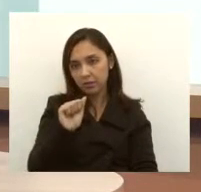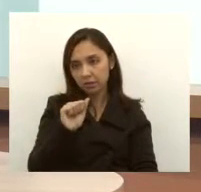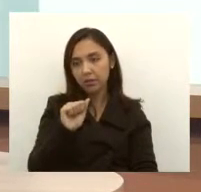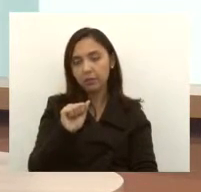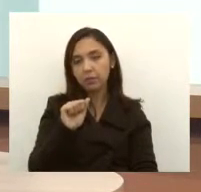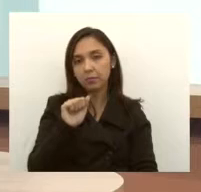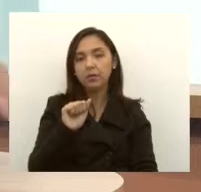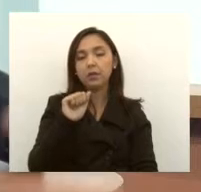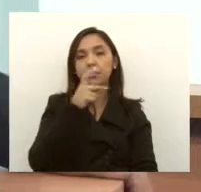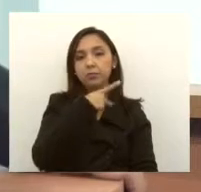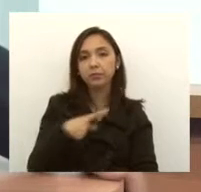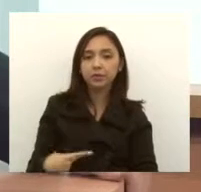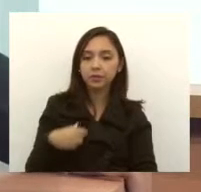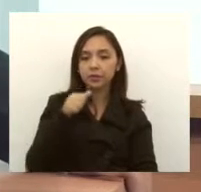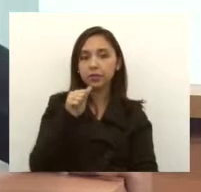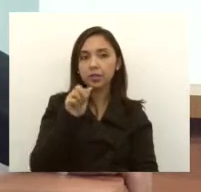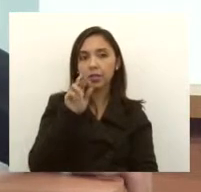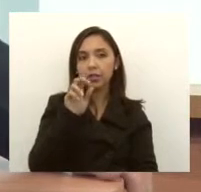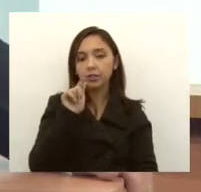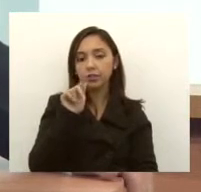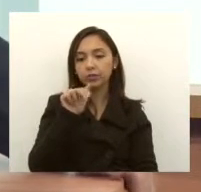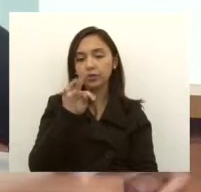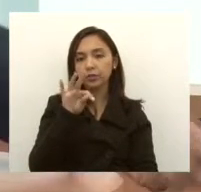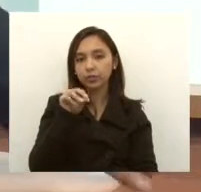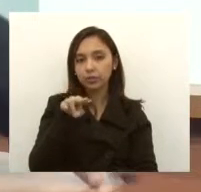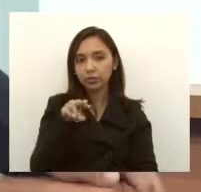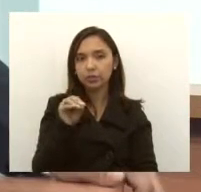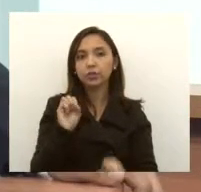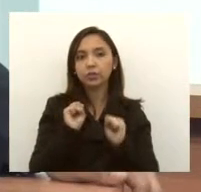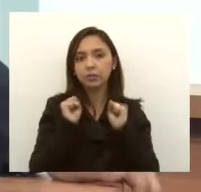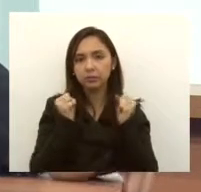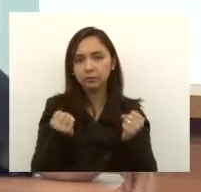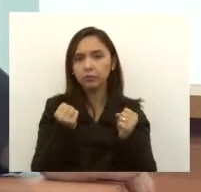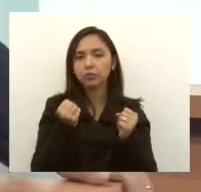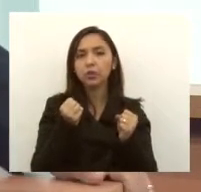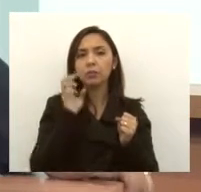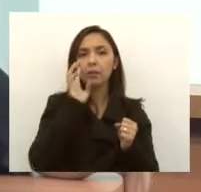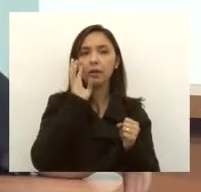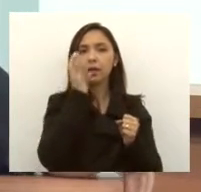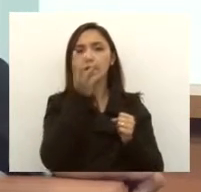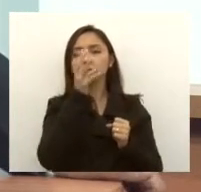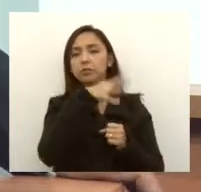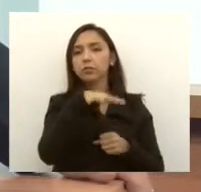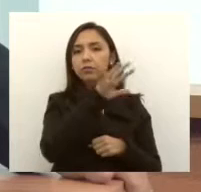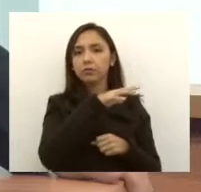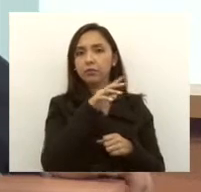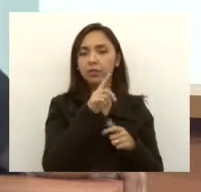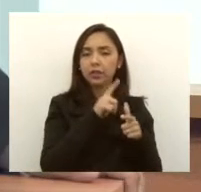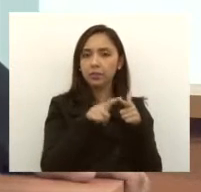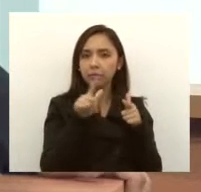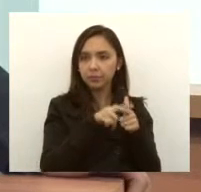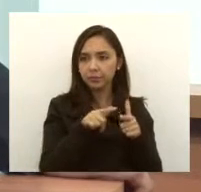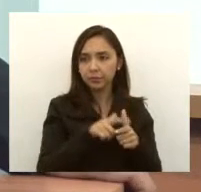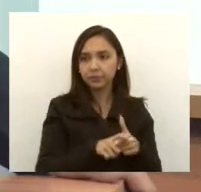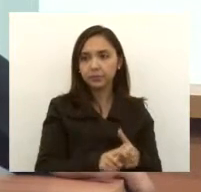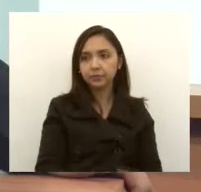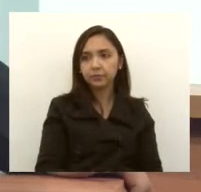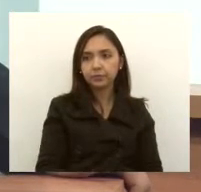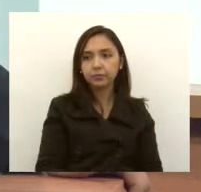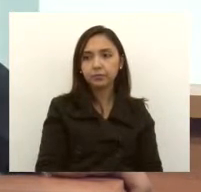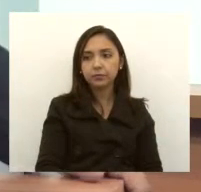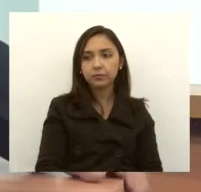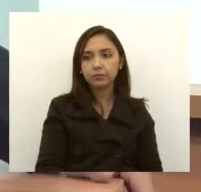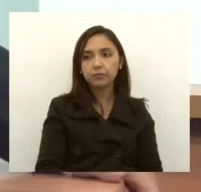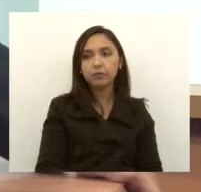senhor Argentino, se empenhou muito para resolver uma situação, vereador Geraldo Celestino, que acabou